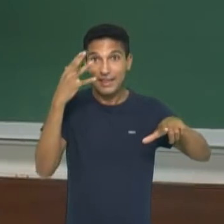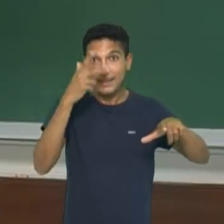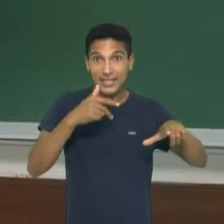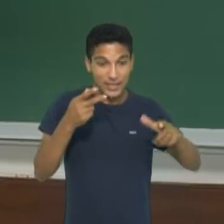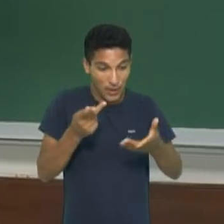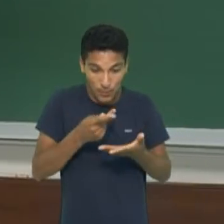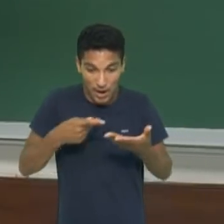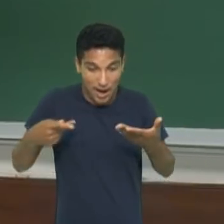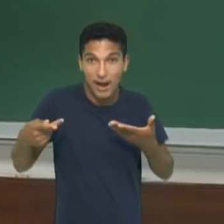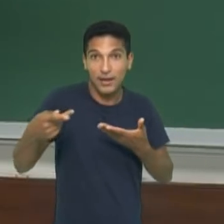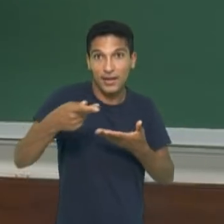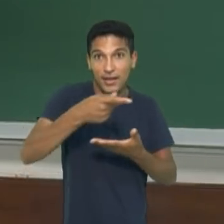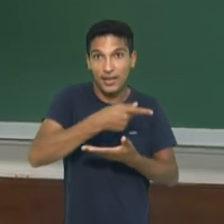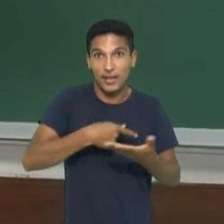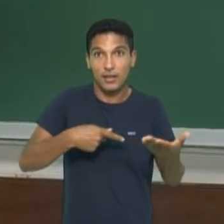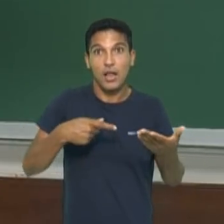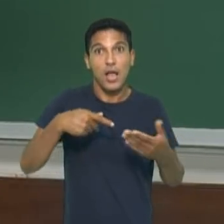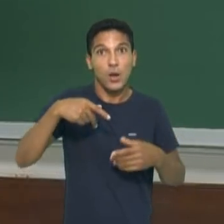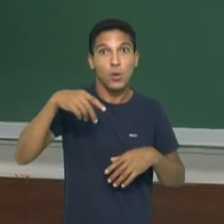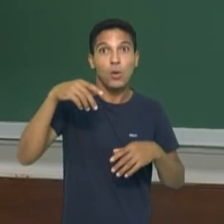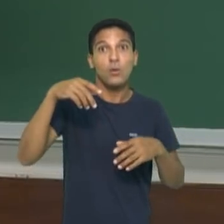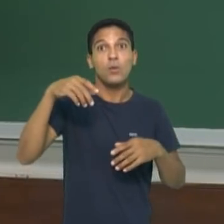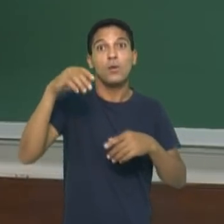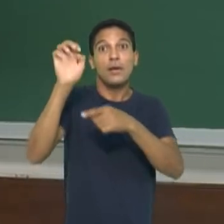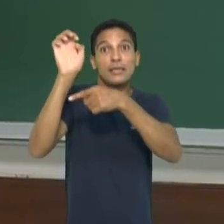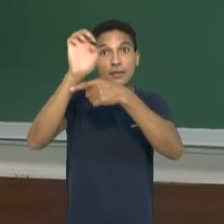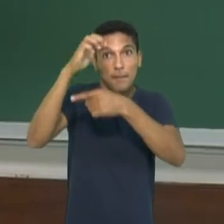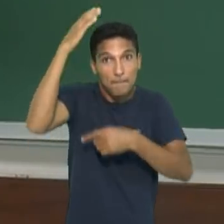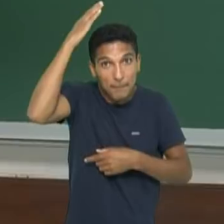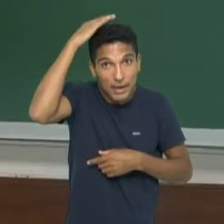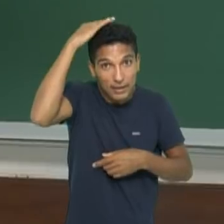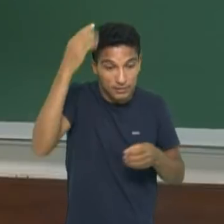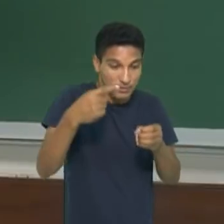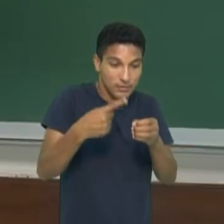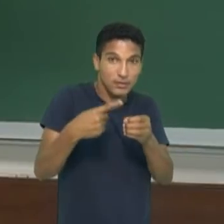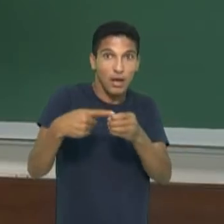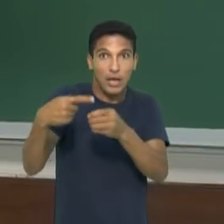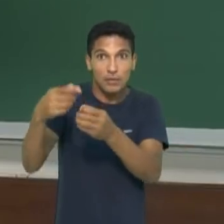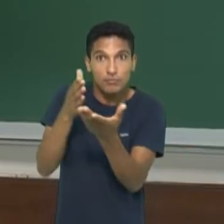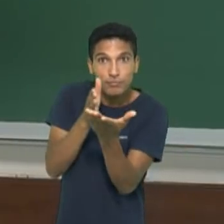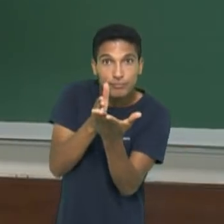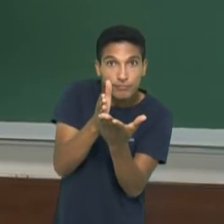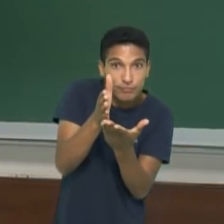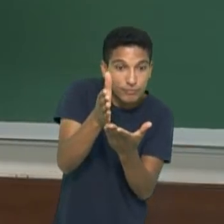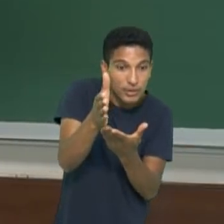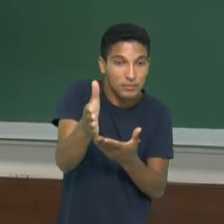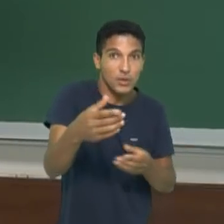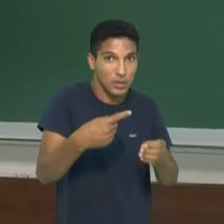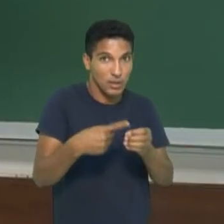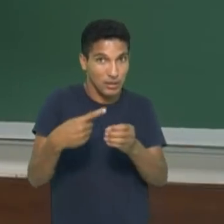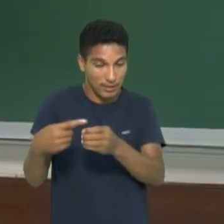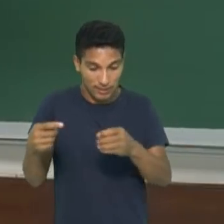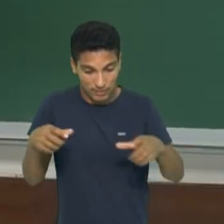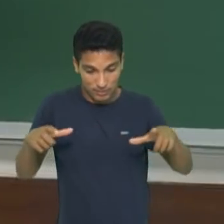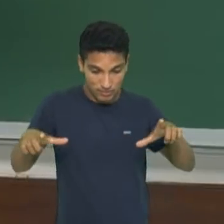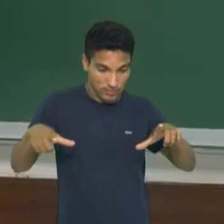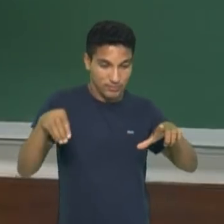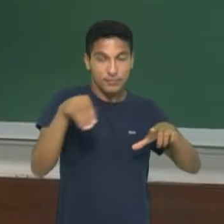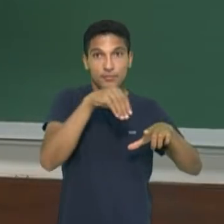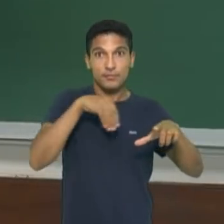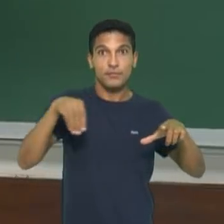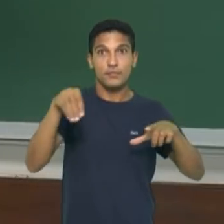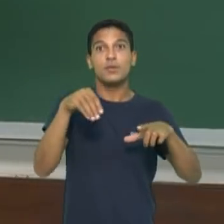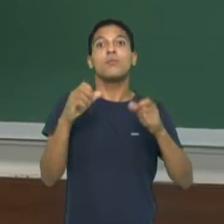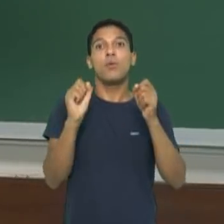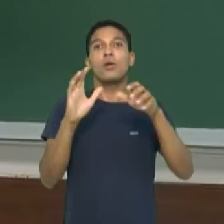7º ano vai fazer uma maquete maravilhosa, vocês podem divulgar essa foto nas redes sociais. Se vocês não tiverem